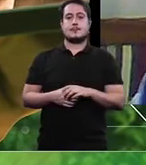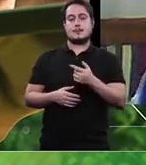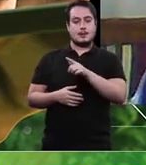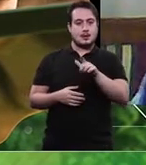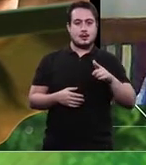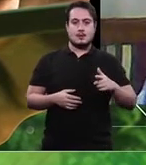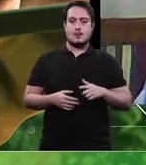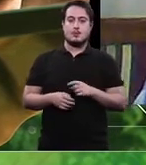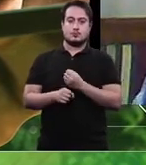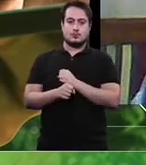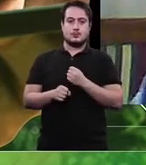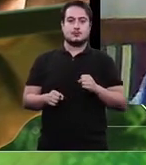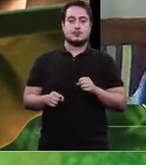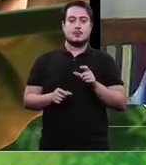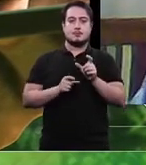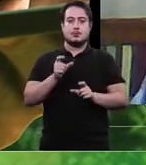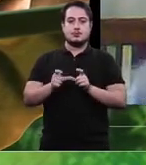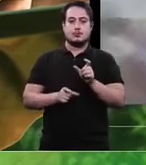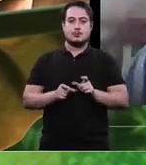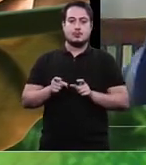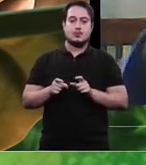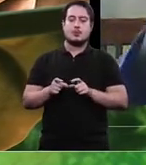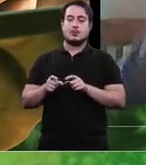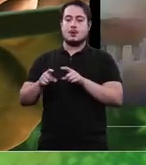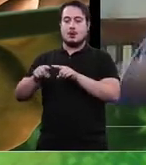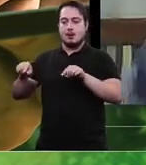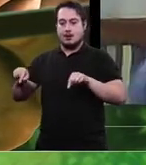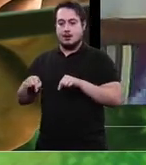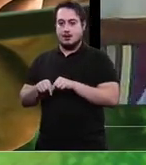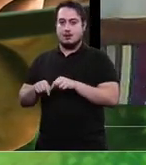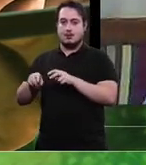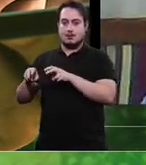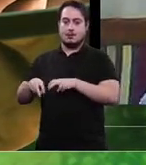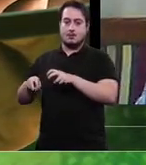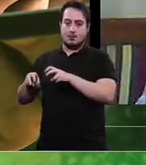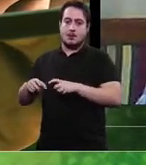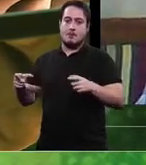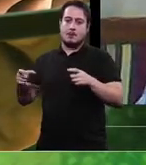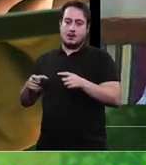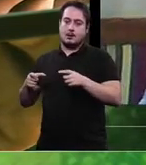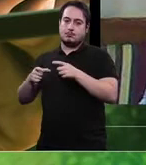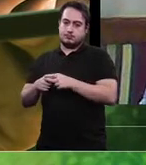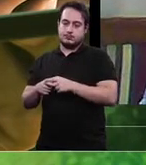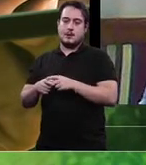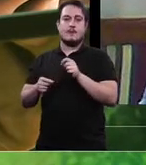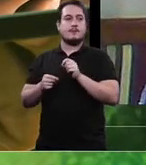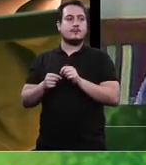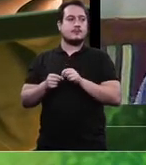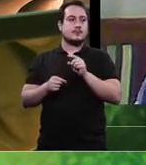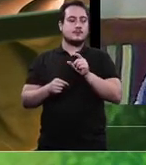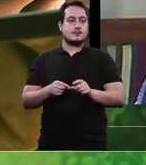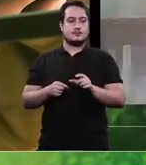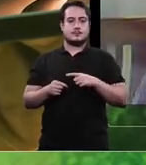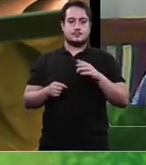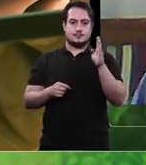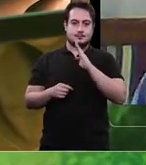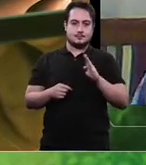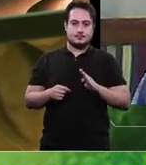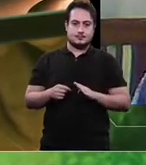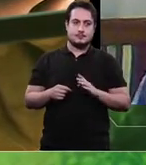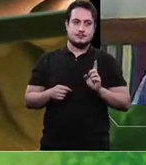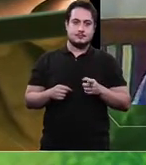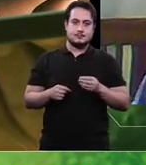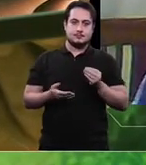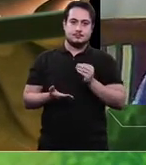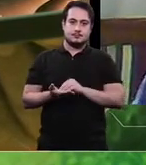outros grandes produtores rurais, pequenos, médios e grandes produtores rurais, que fazem do Brasil ter uma safra que